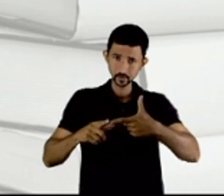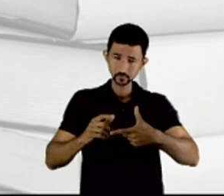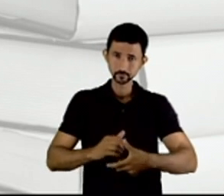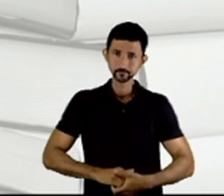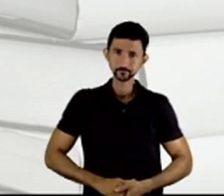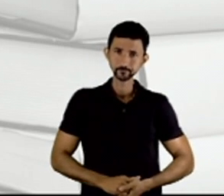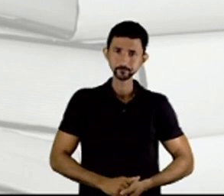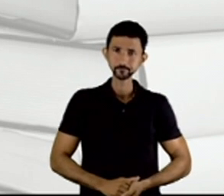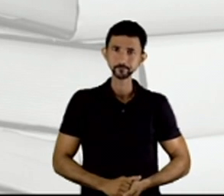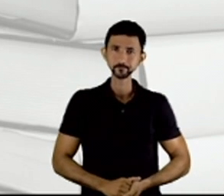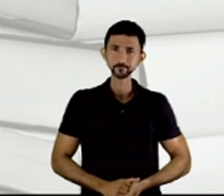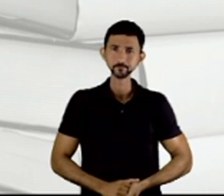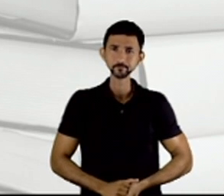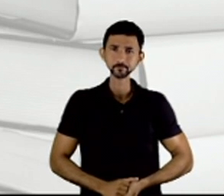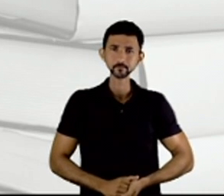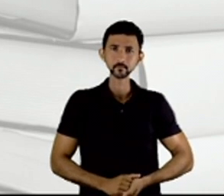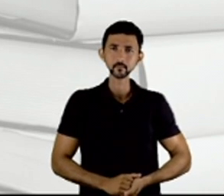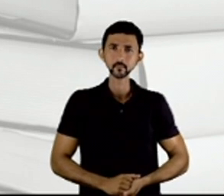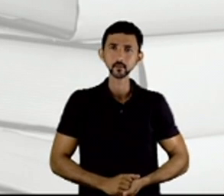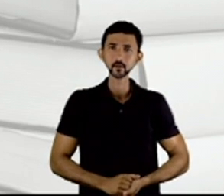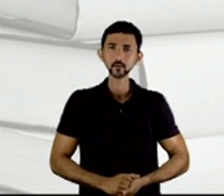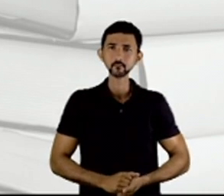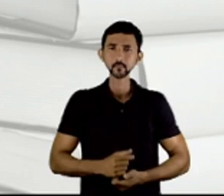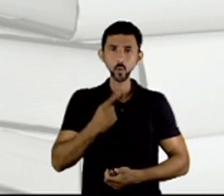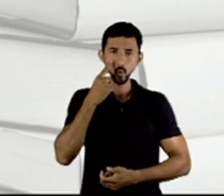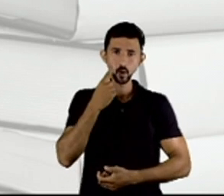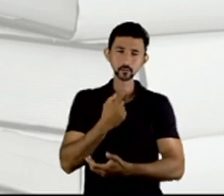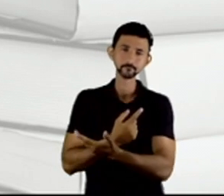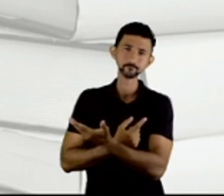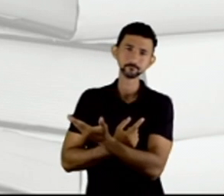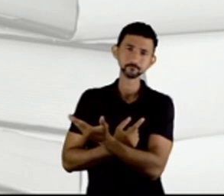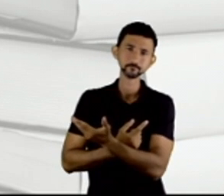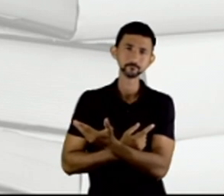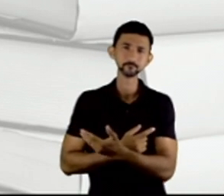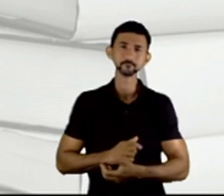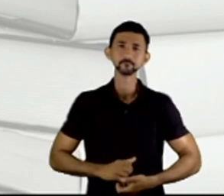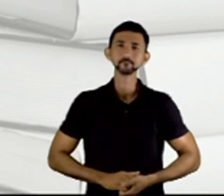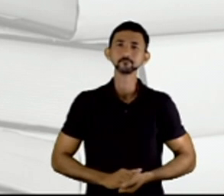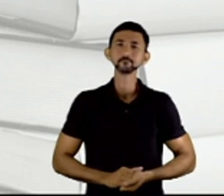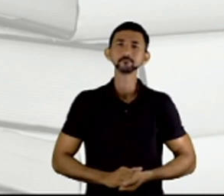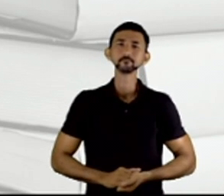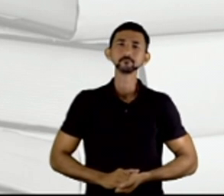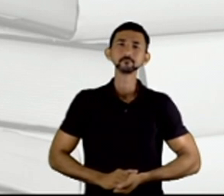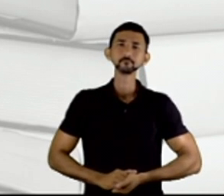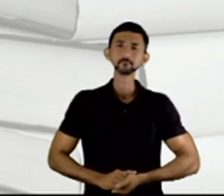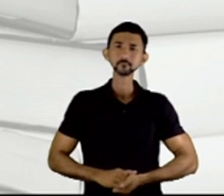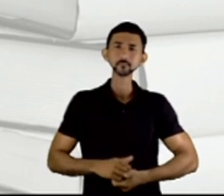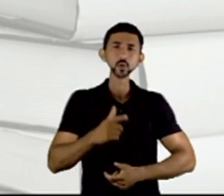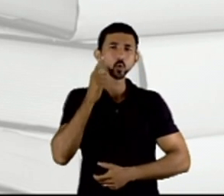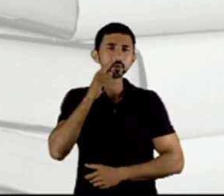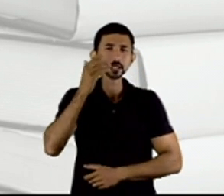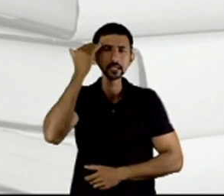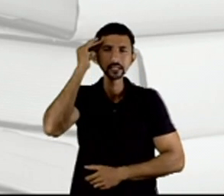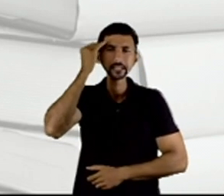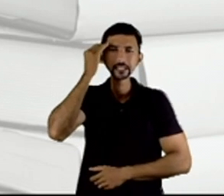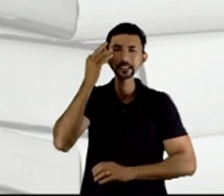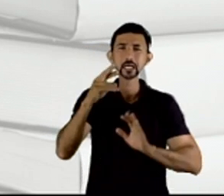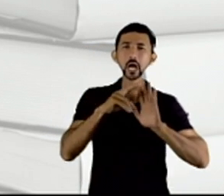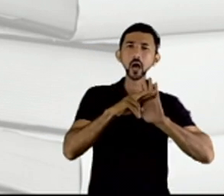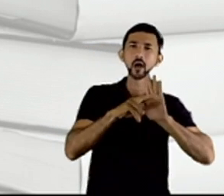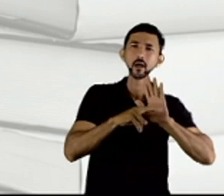certo? Então, observando isso daí, vê se você consegue entender alguma